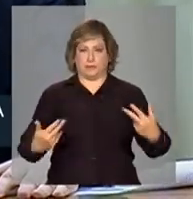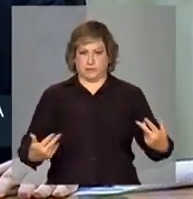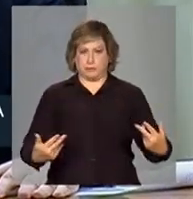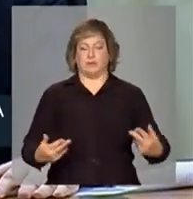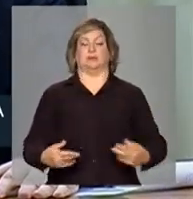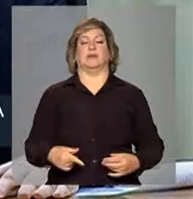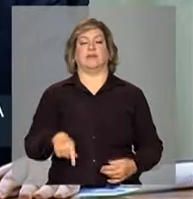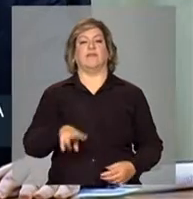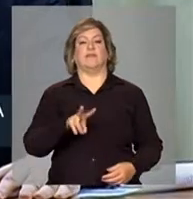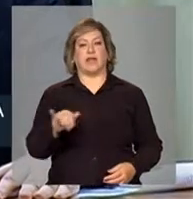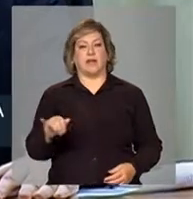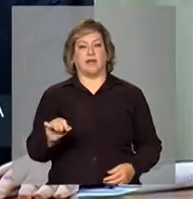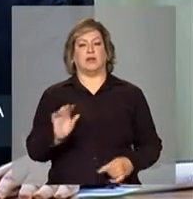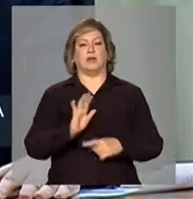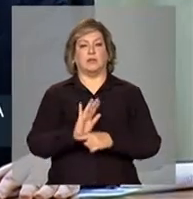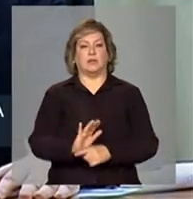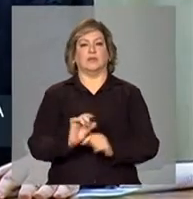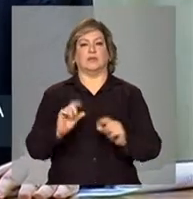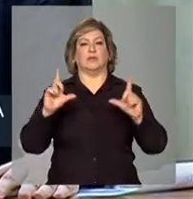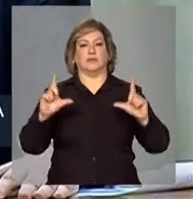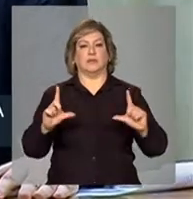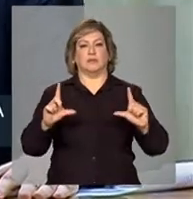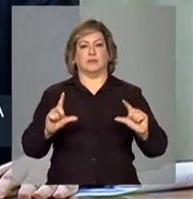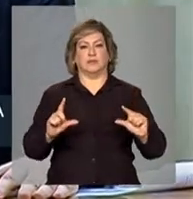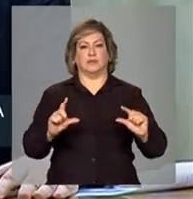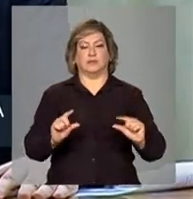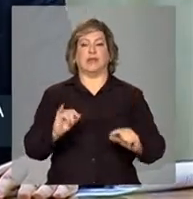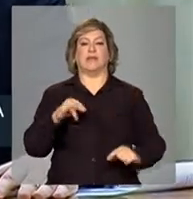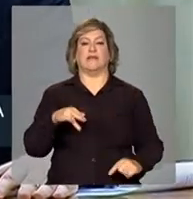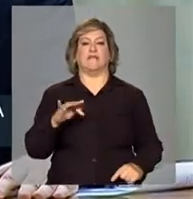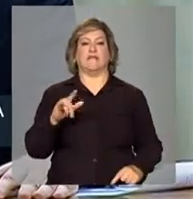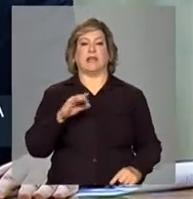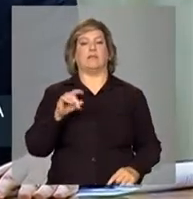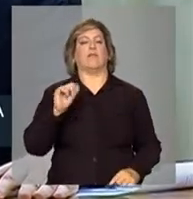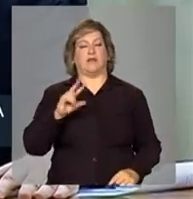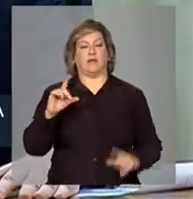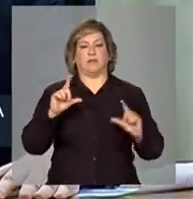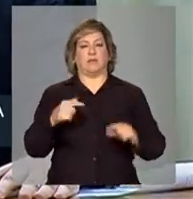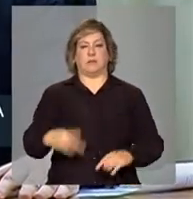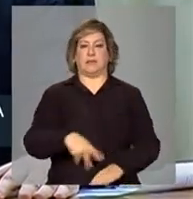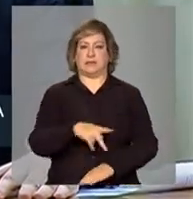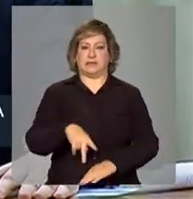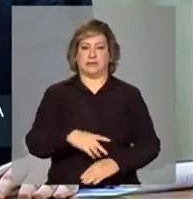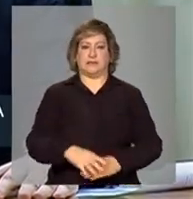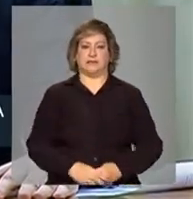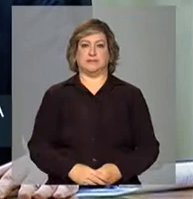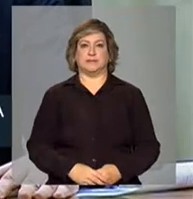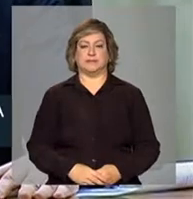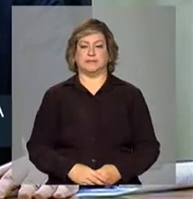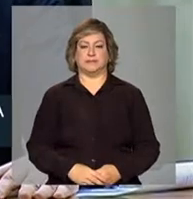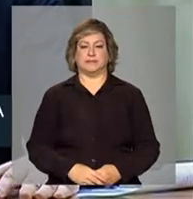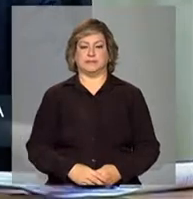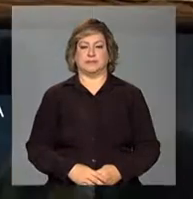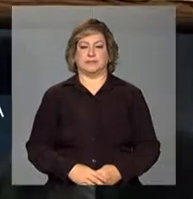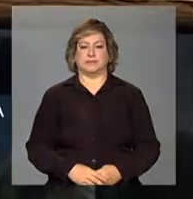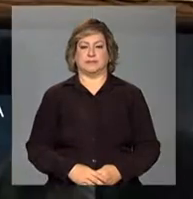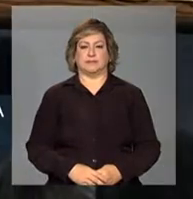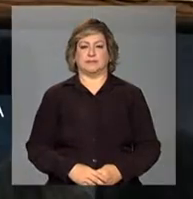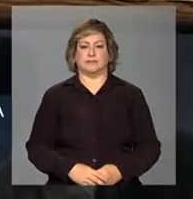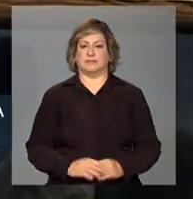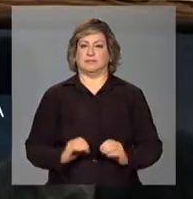e que vai gradualmente reduzir a inflação no país Oi